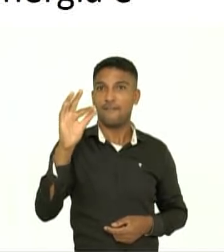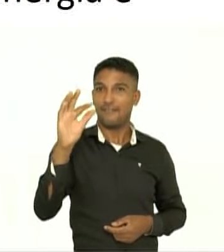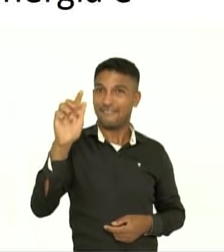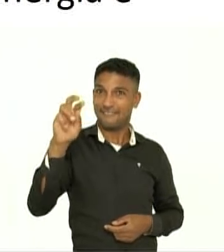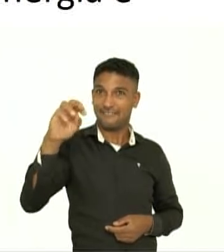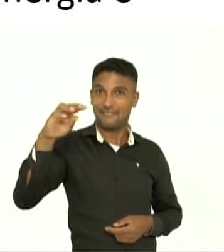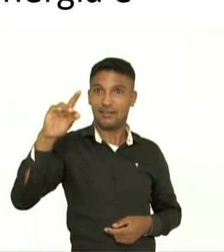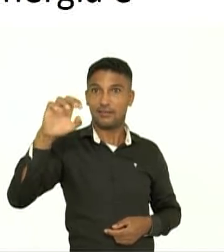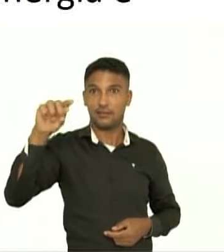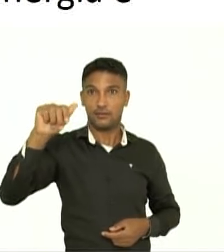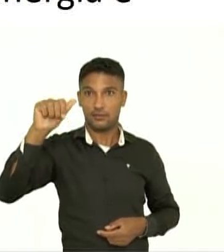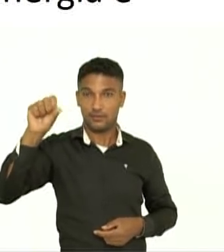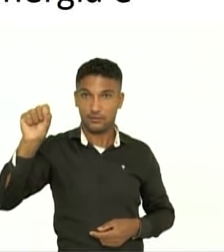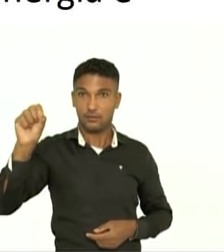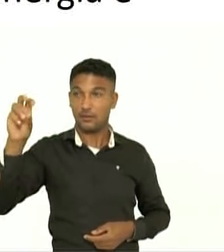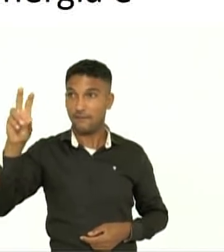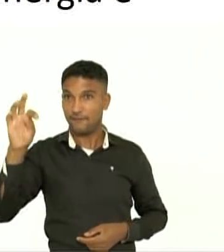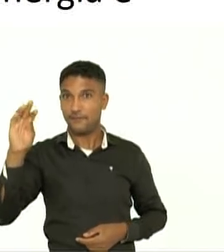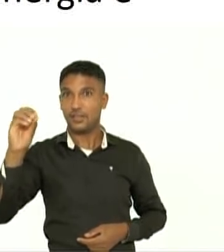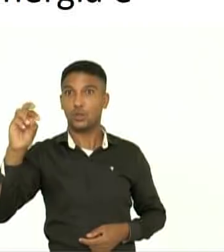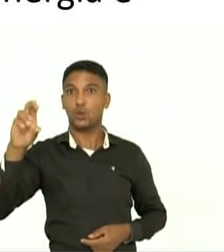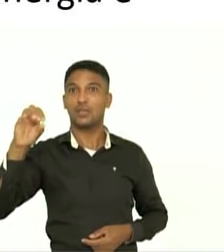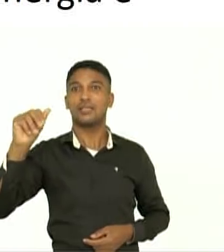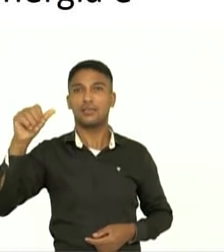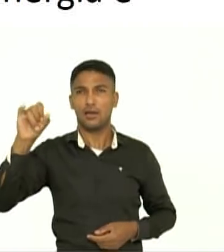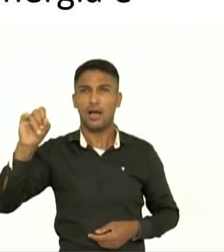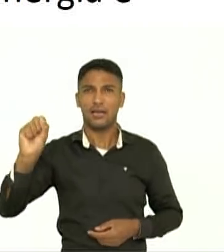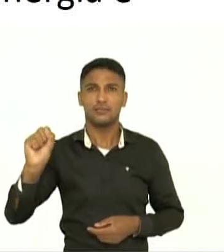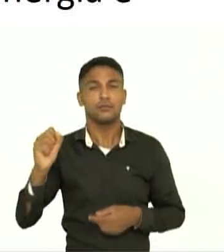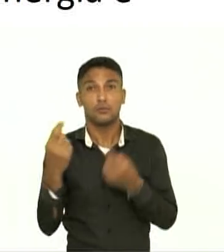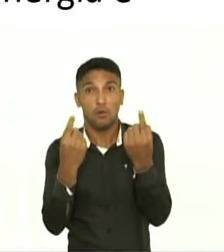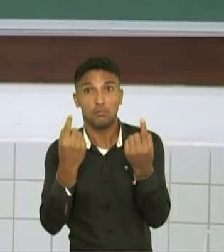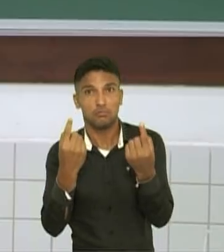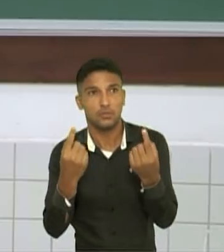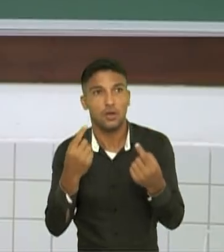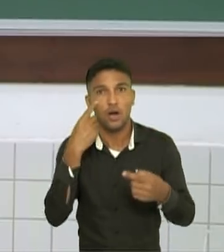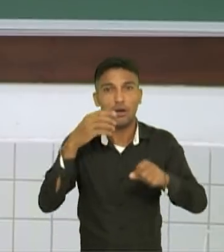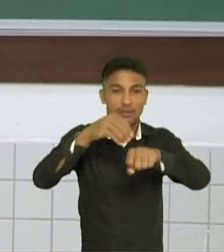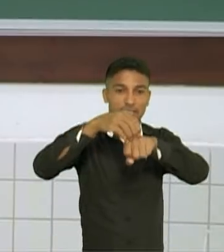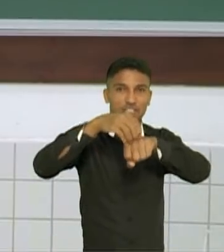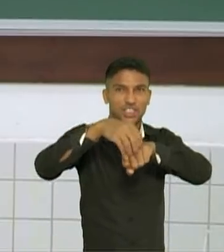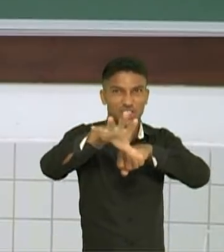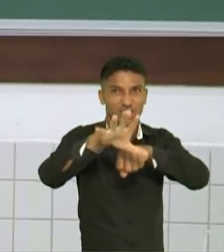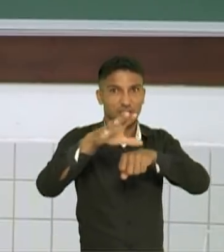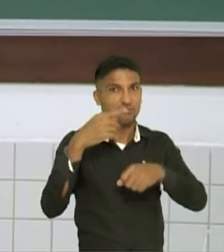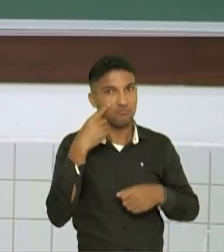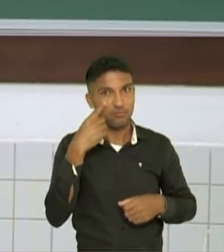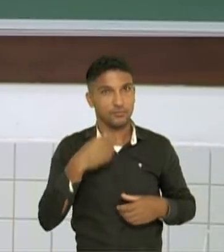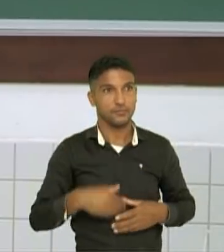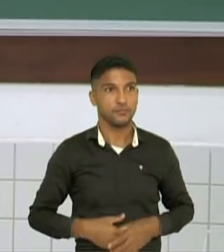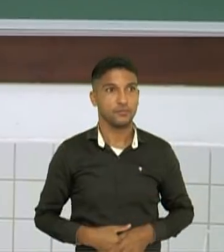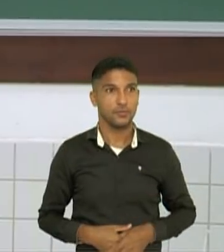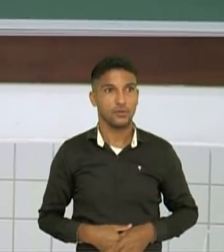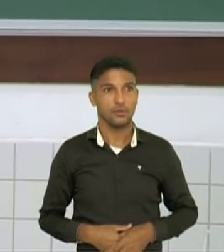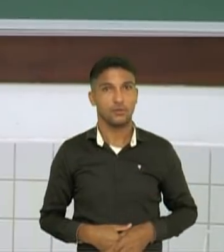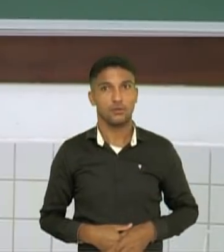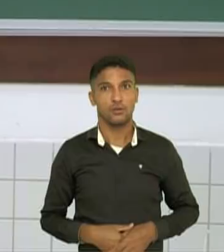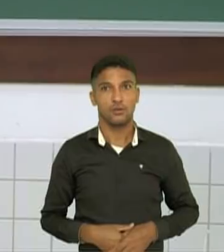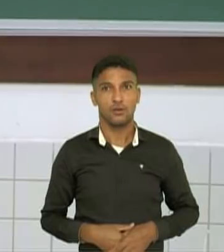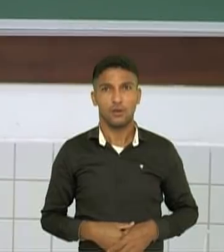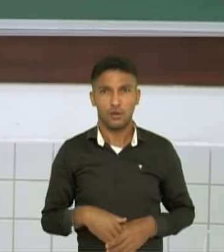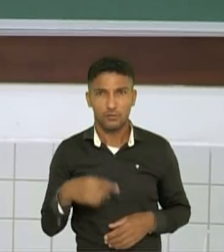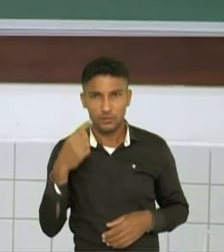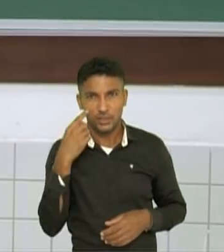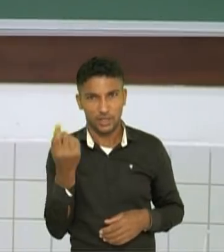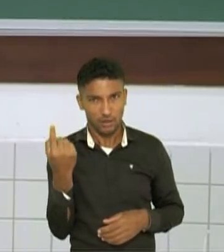grandezas vetoriais? Eu vou dar uma dica para você. Você deve estar pensando assim, pô, professor, não sei a metade disso, mas identifique as básicas. Aquelas